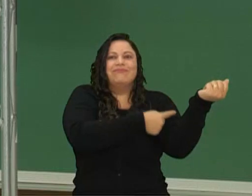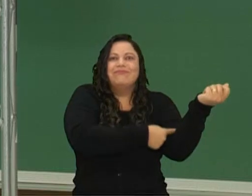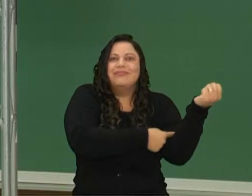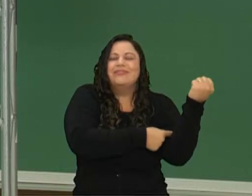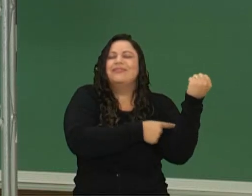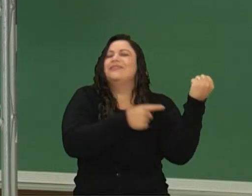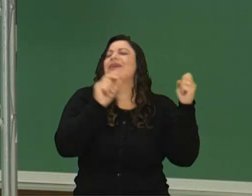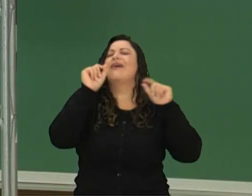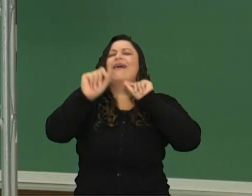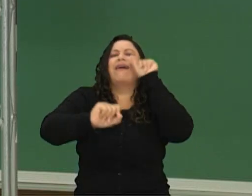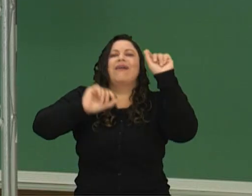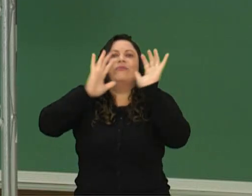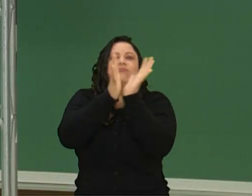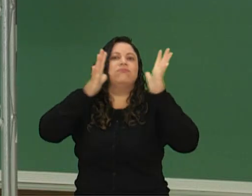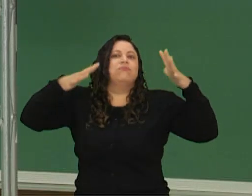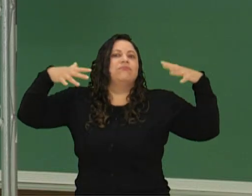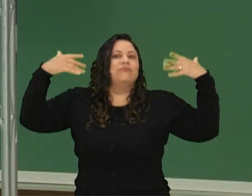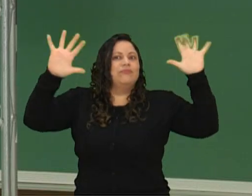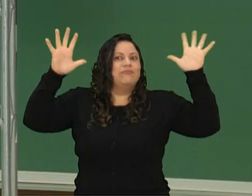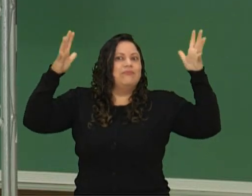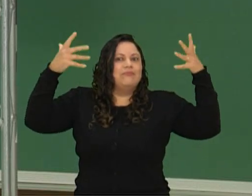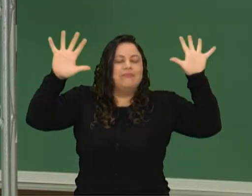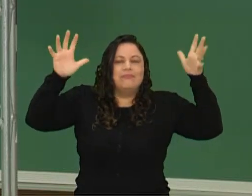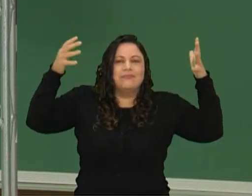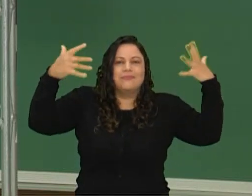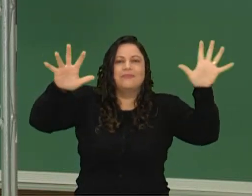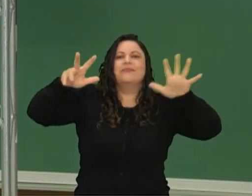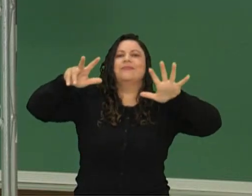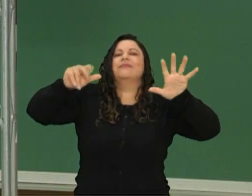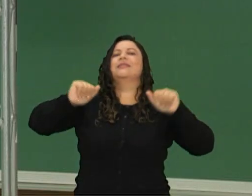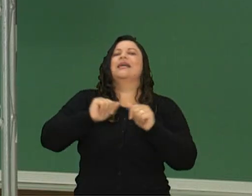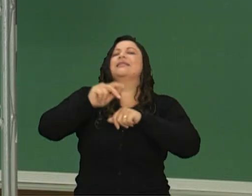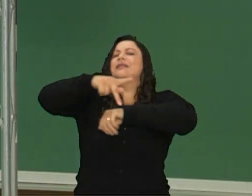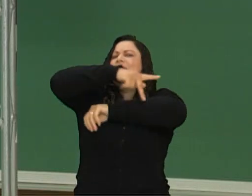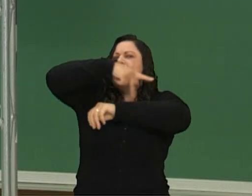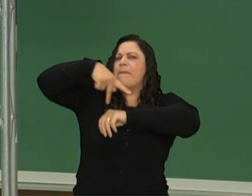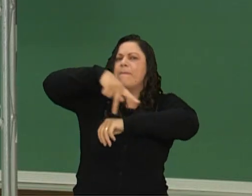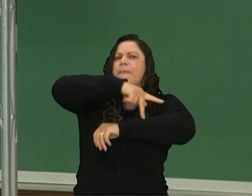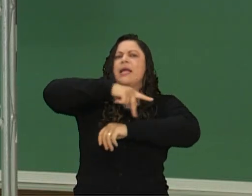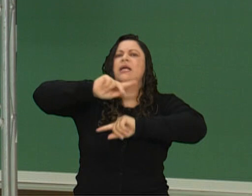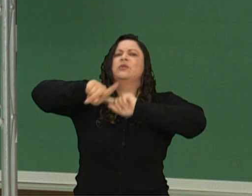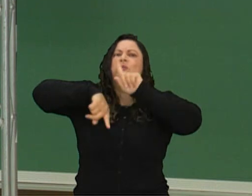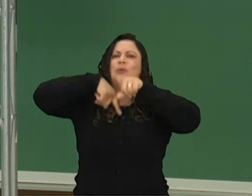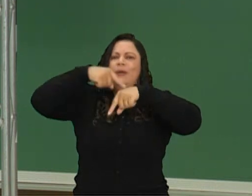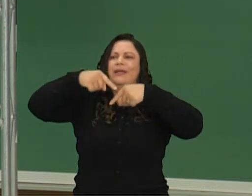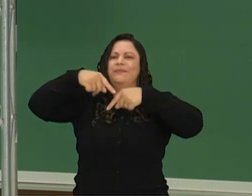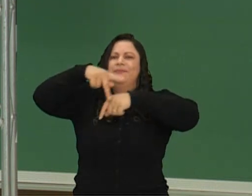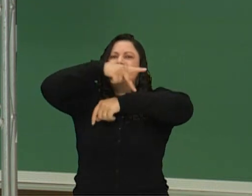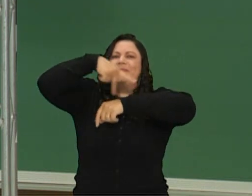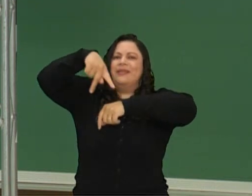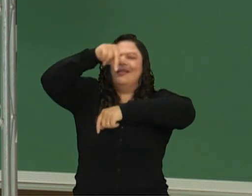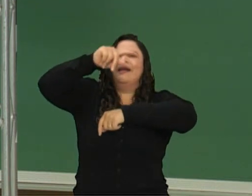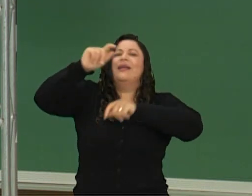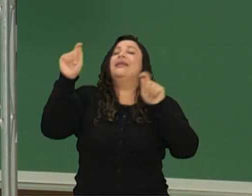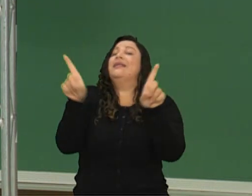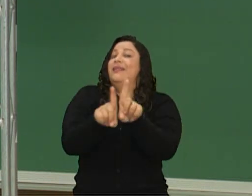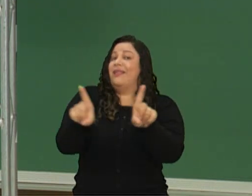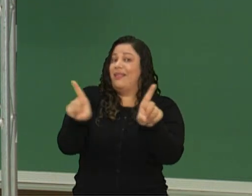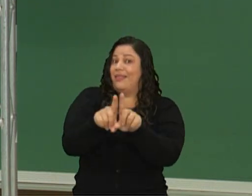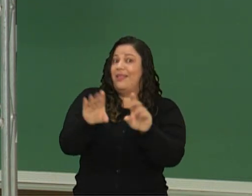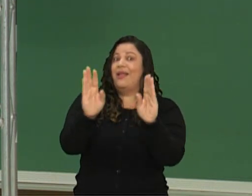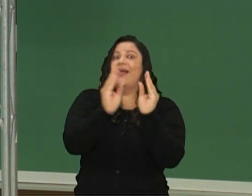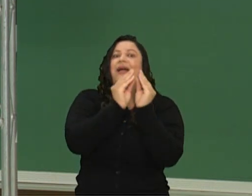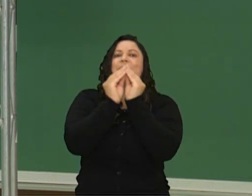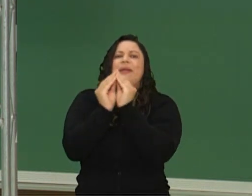celebração, uma grande celebração da Páscoa, que além da missa tem a famosa bênção dos alimentos. Os ucranianos